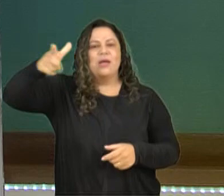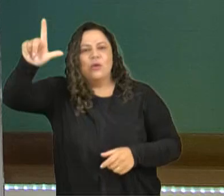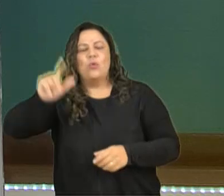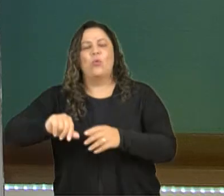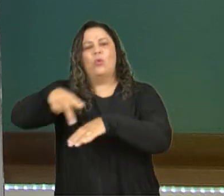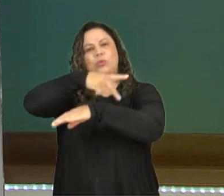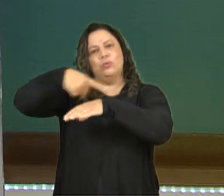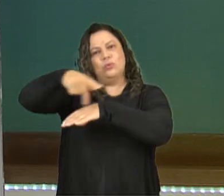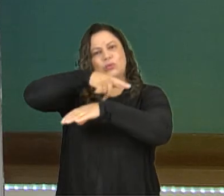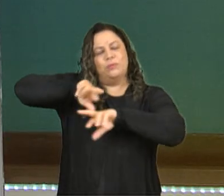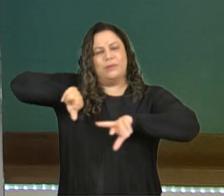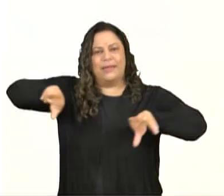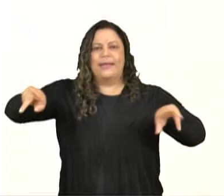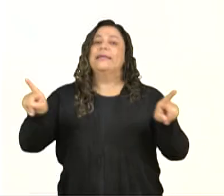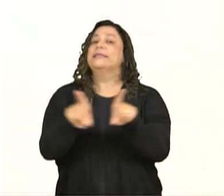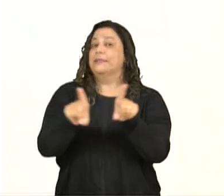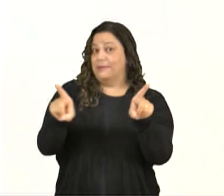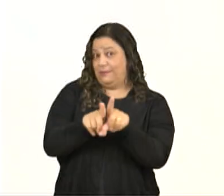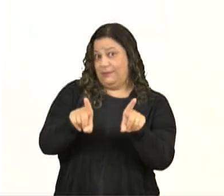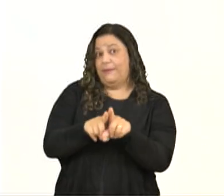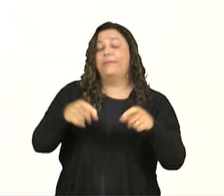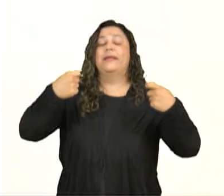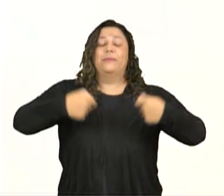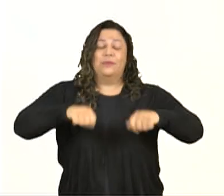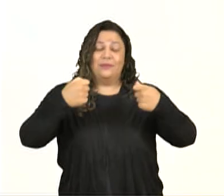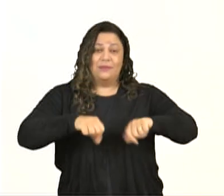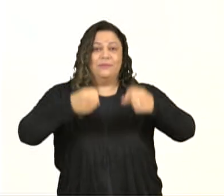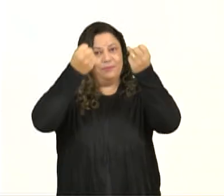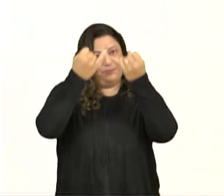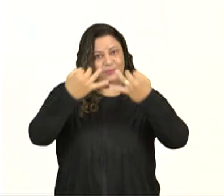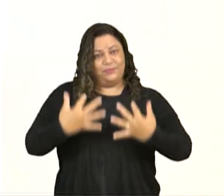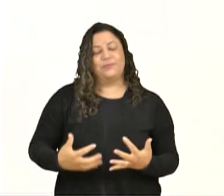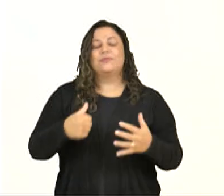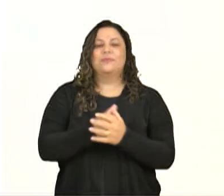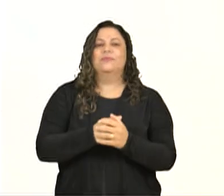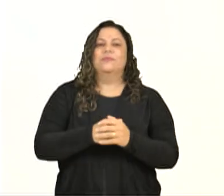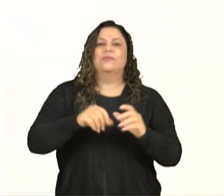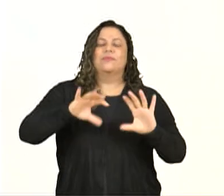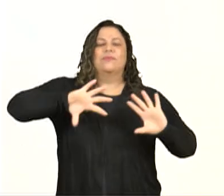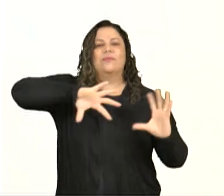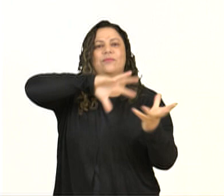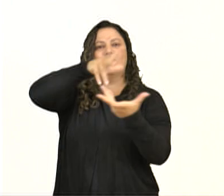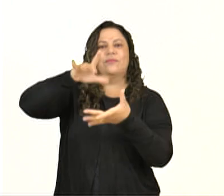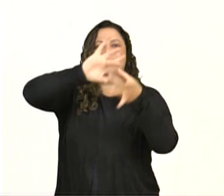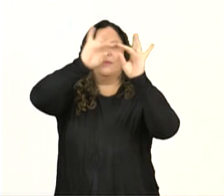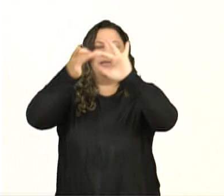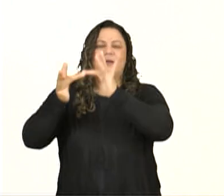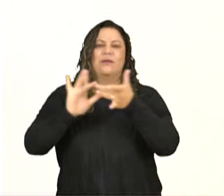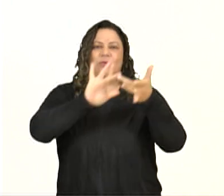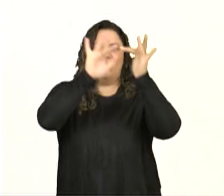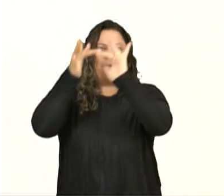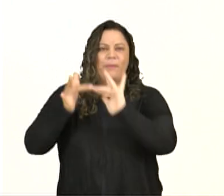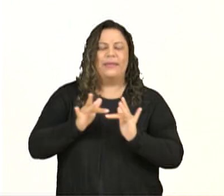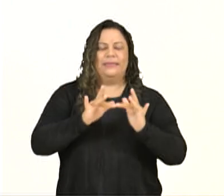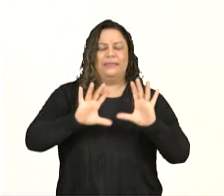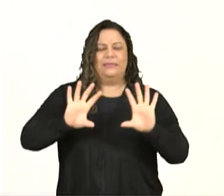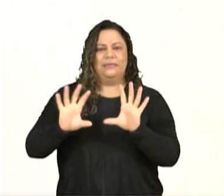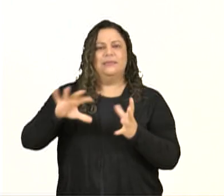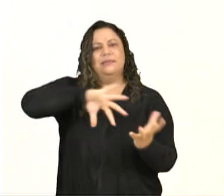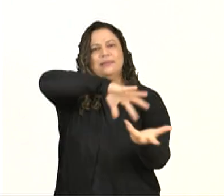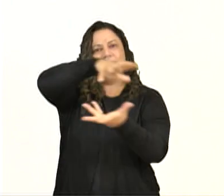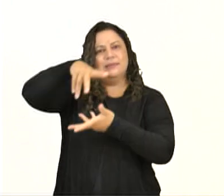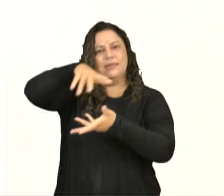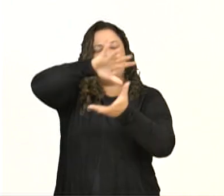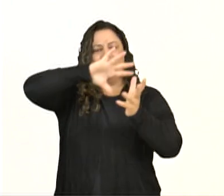blocos, porque não podemos deixar de dizer que um aspecto globalizatório insere-se muito sobre a